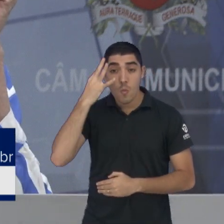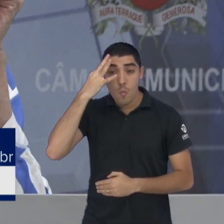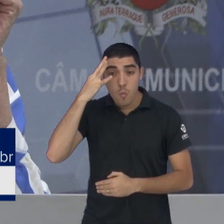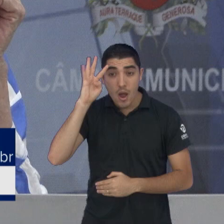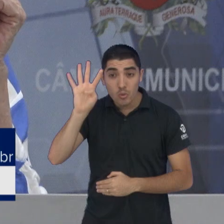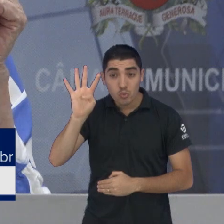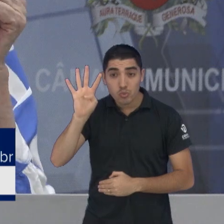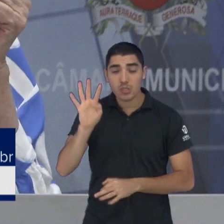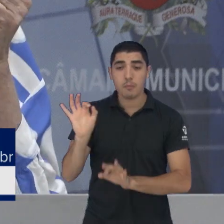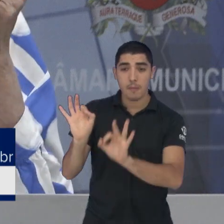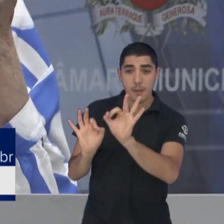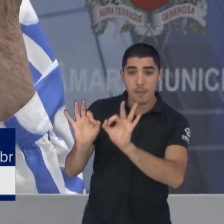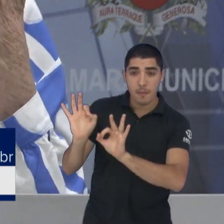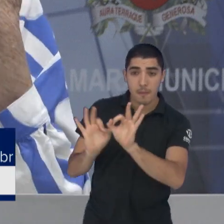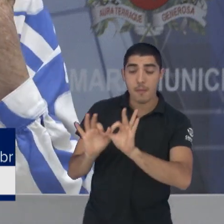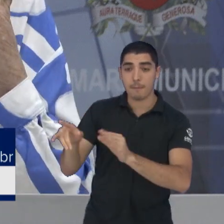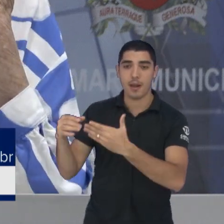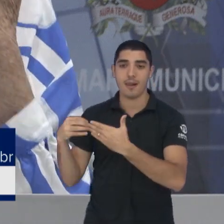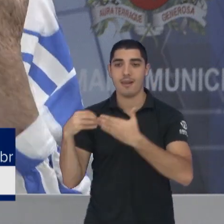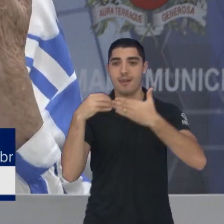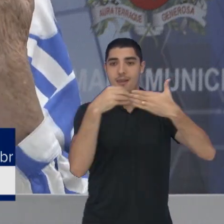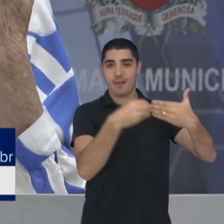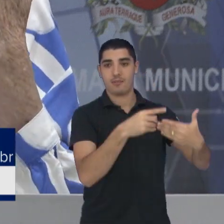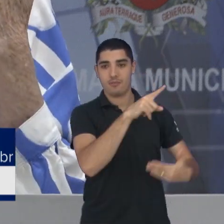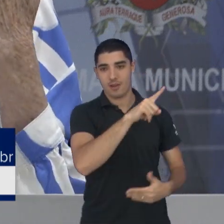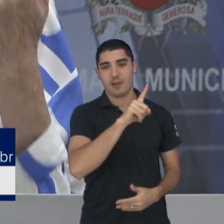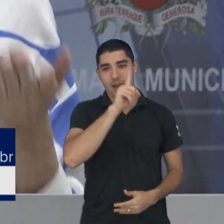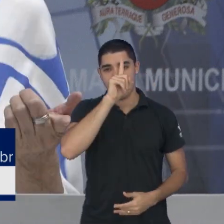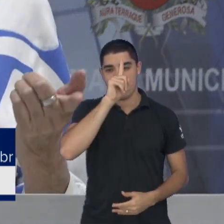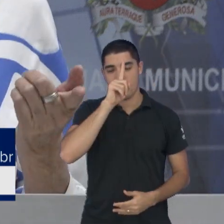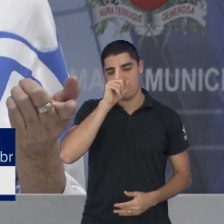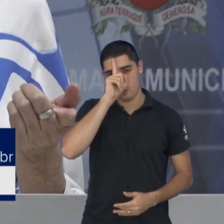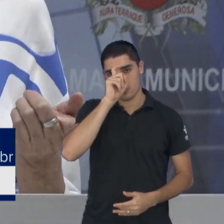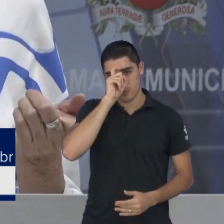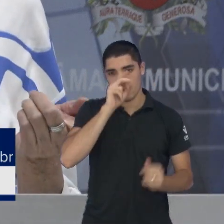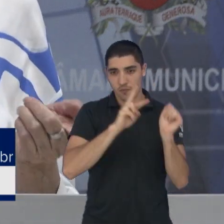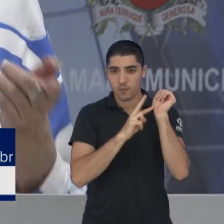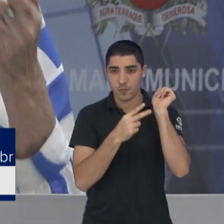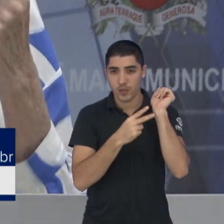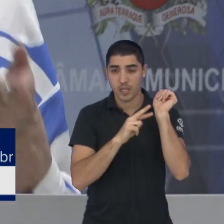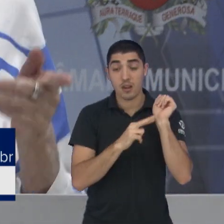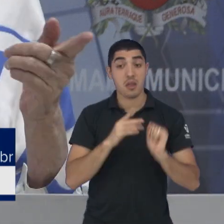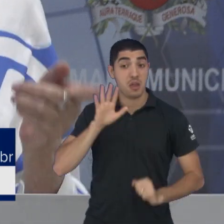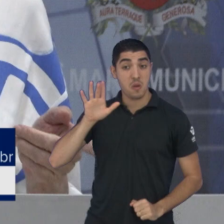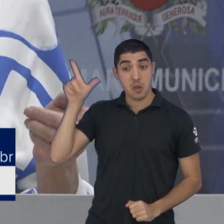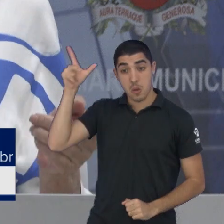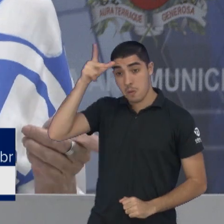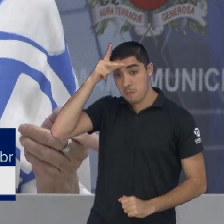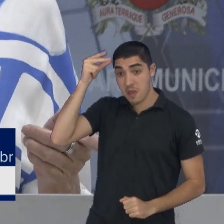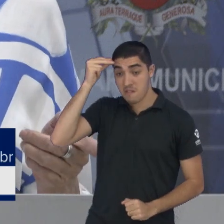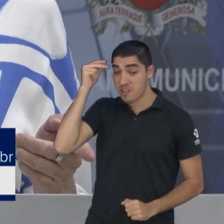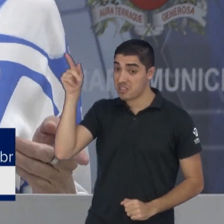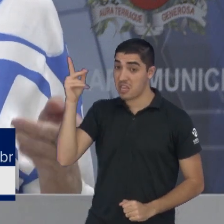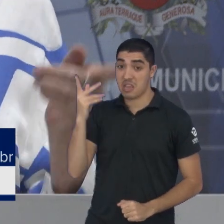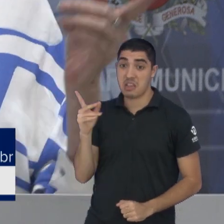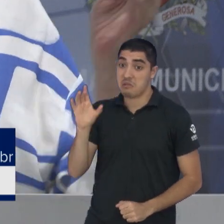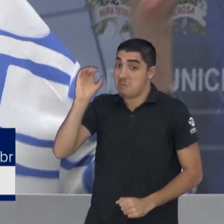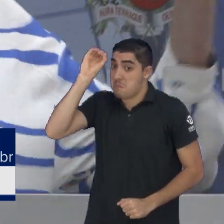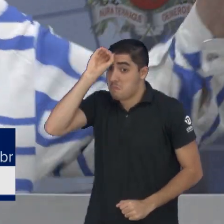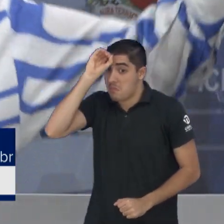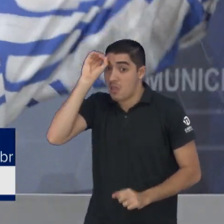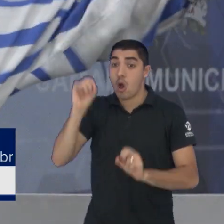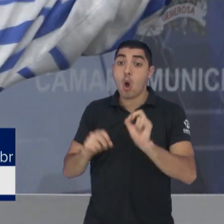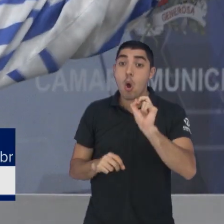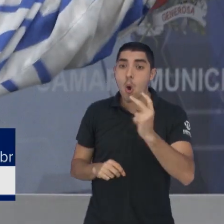hospital municipal. Ou esse prefeito não sabe de nada, ou tem gente mentindo para ele. Como que ele